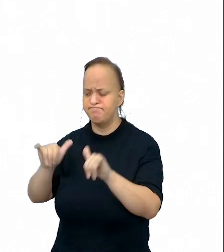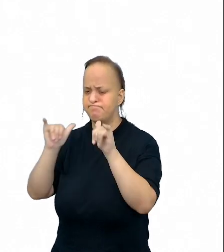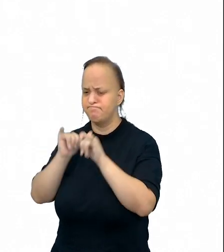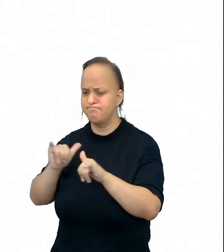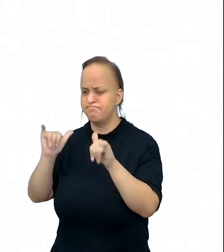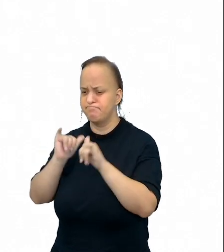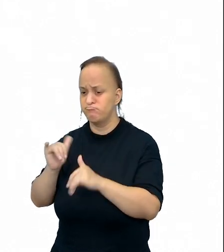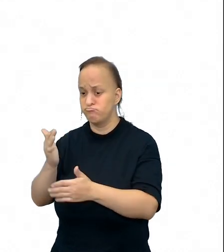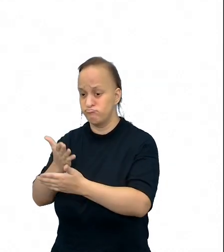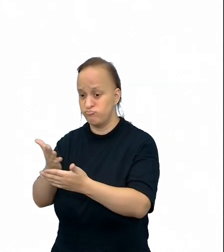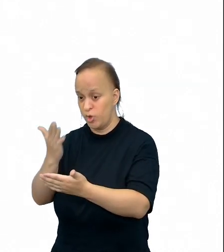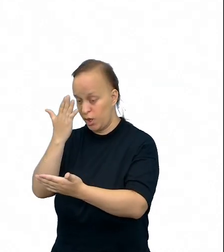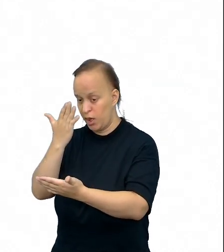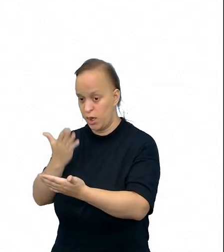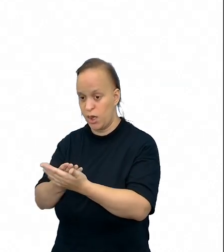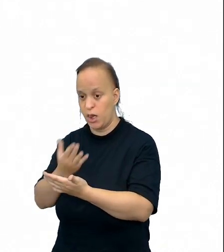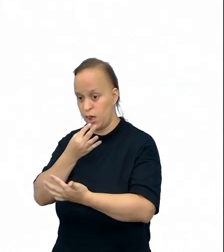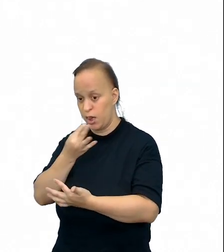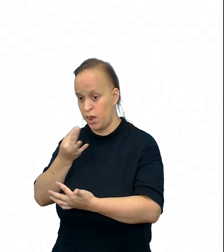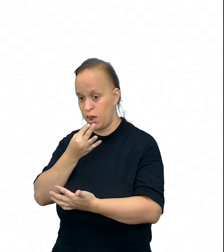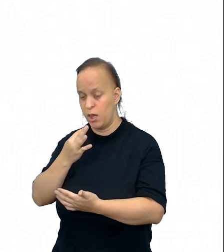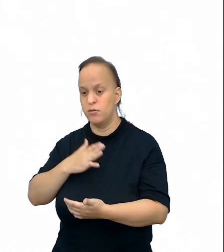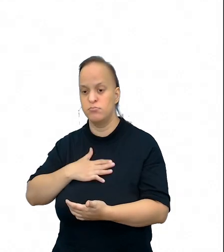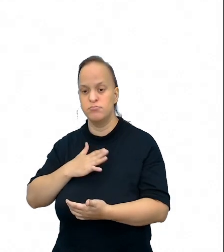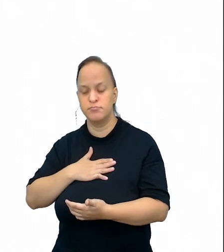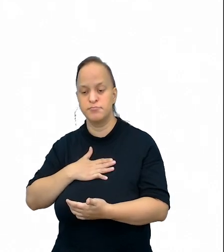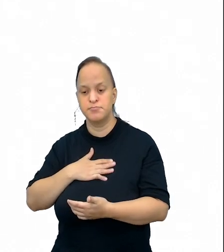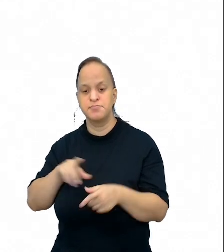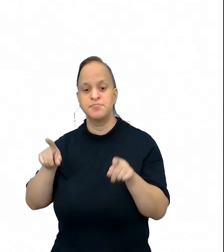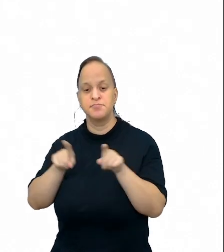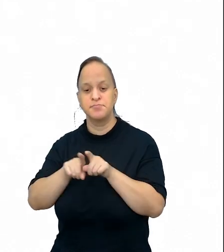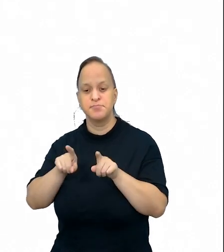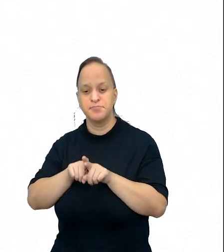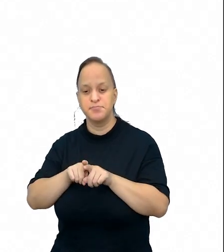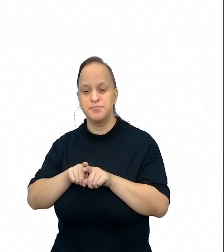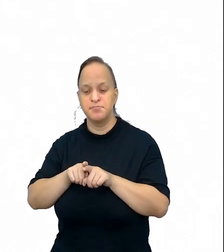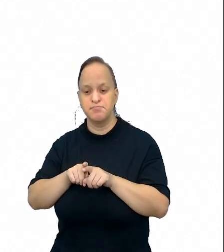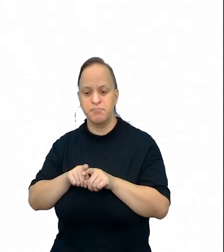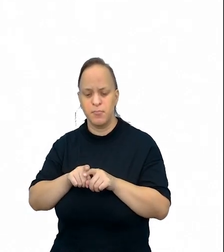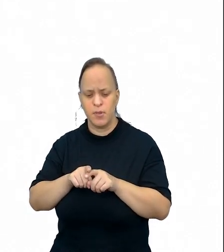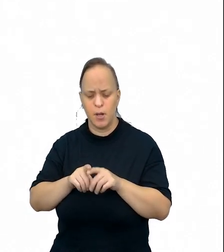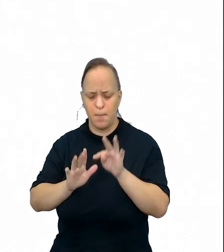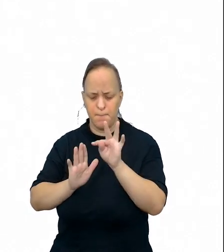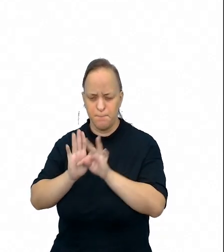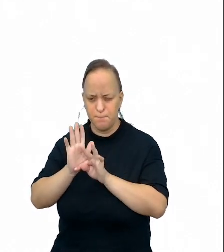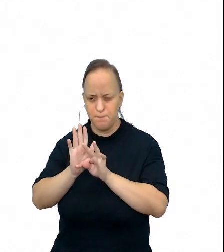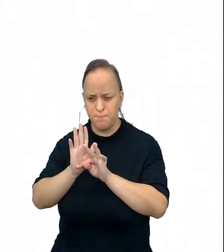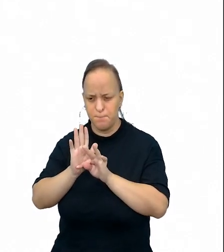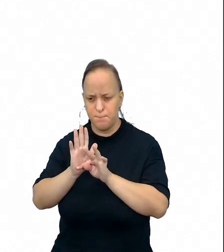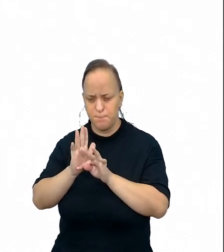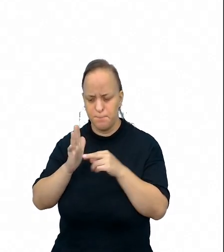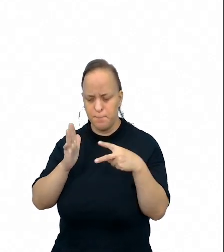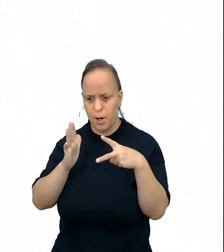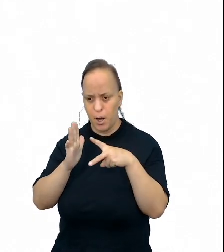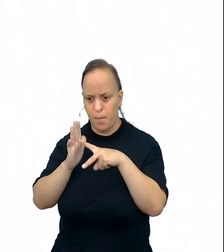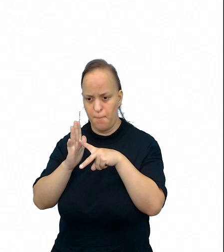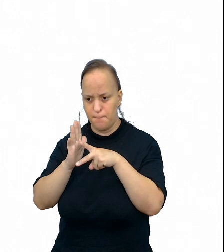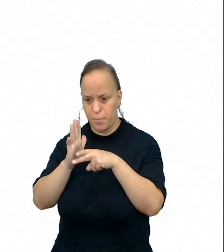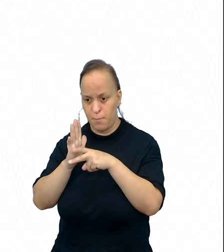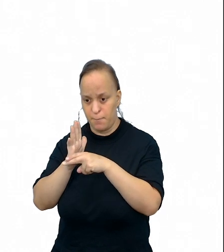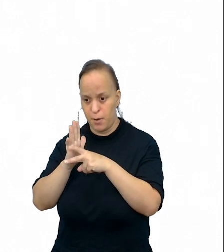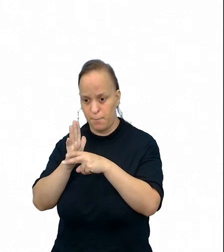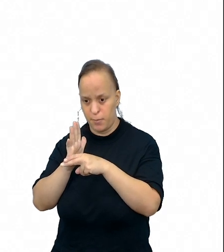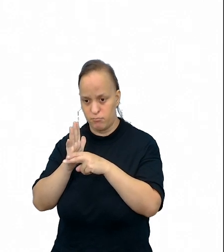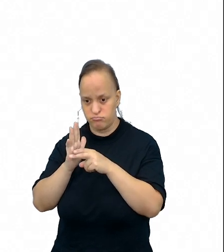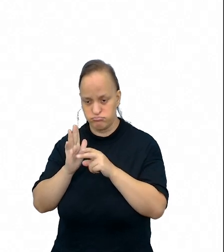um relato do mundo real, é apresentado para eles alguns fragmentos de textos em que alguns são relatos da